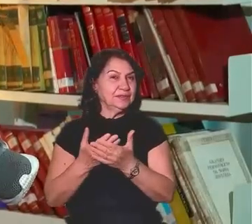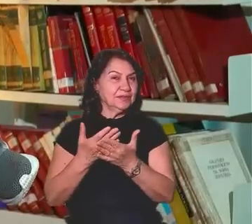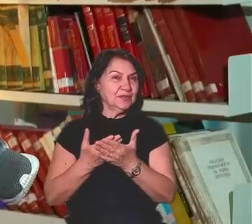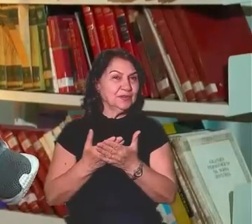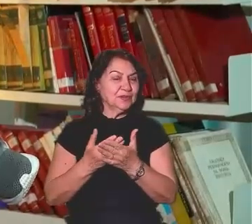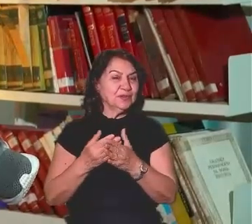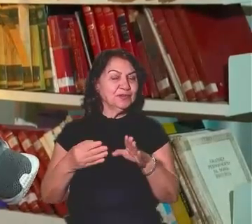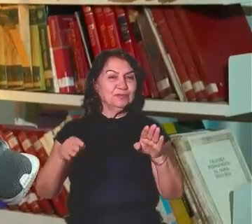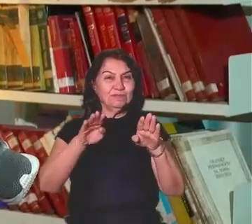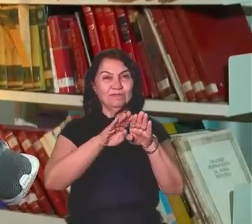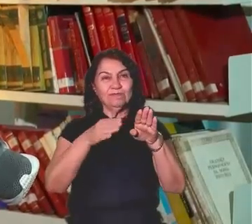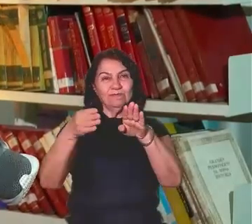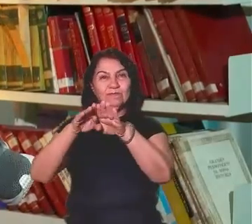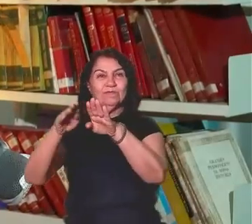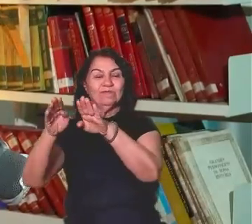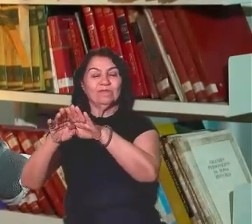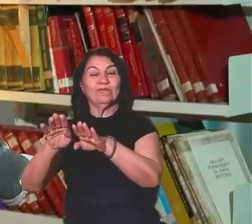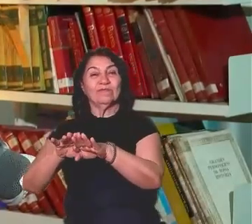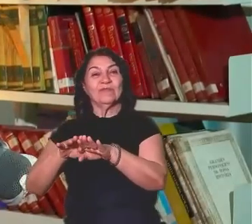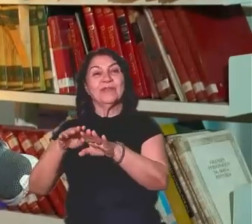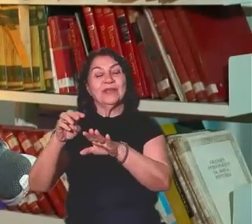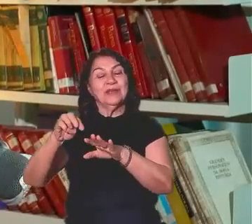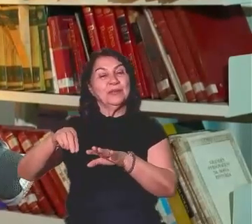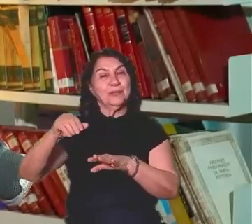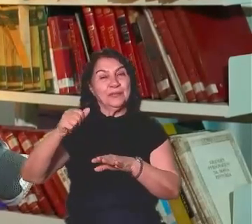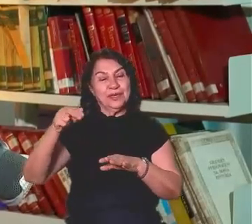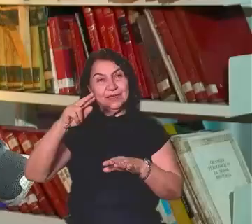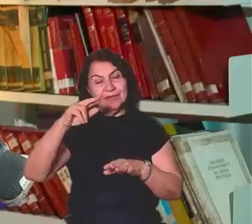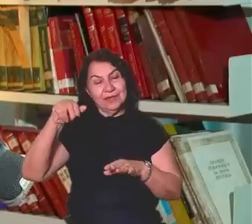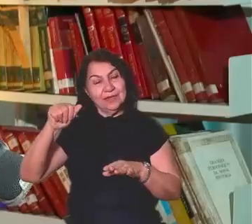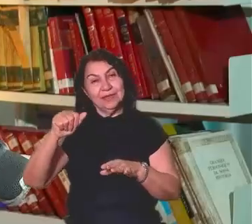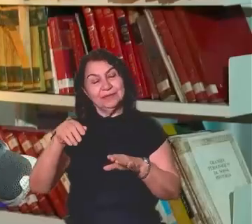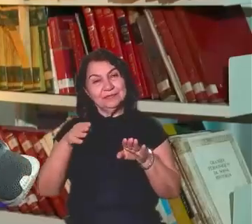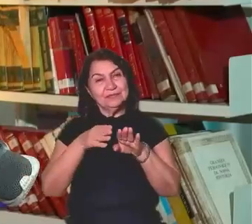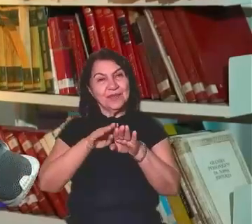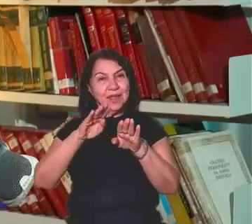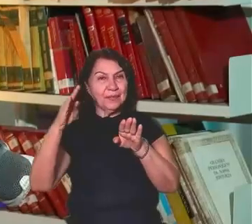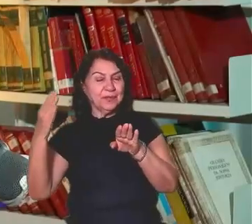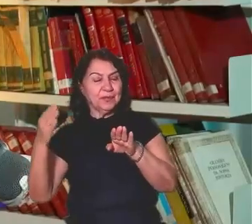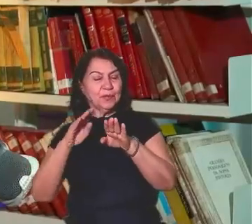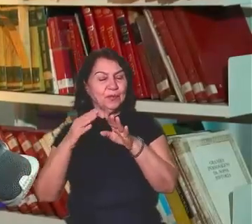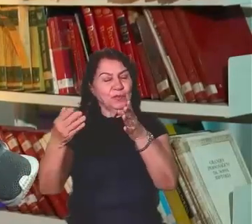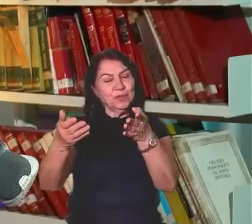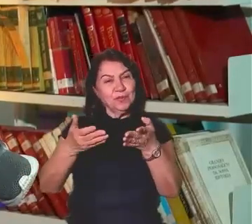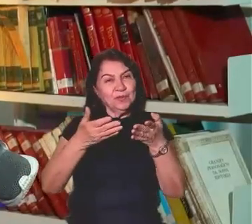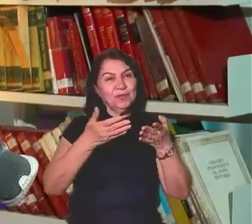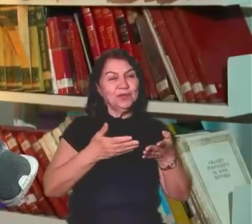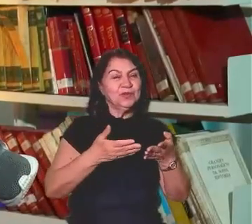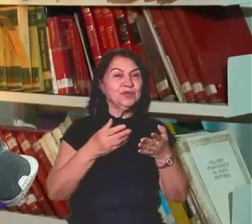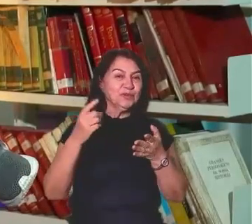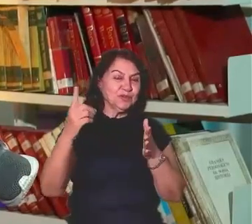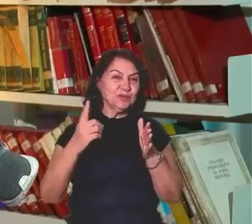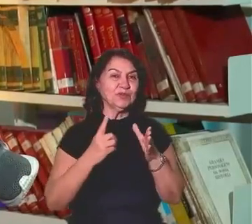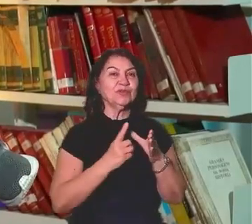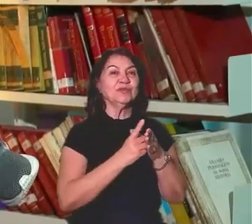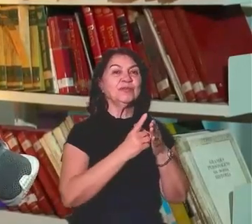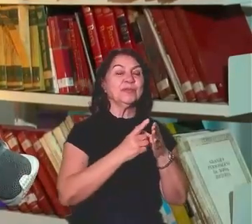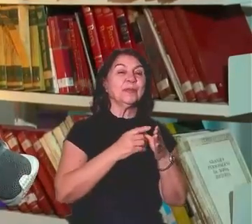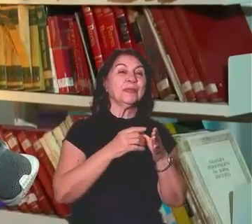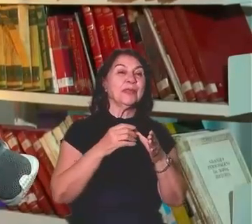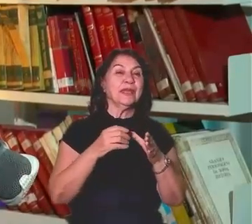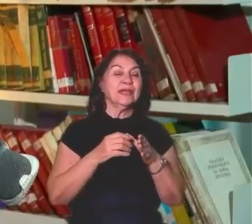Bragança, que é lá no Santa Marta, abriu as portas, e hoje em dia a gente passa pelas 27 aqui em Itabira, também São Gonçalo, passamos